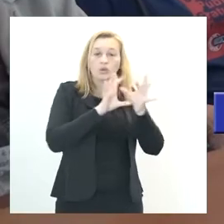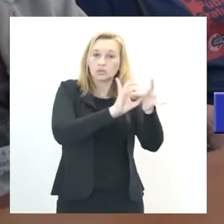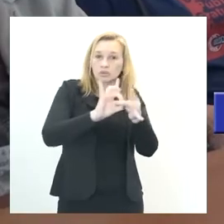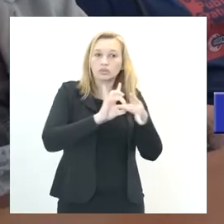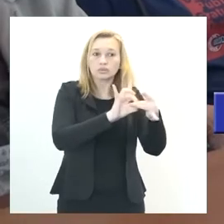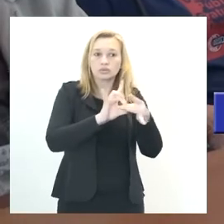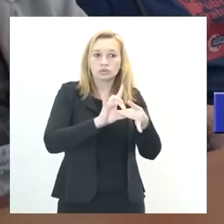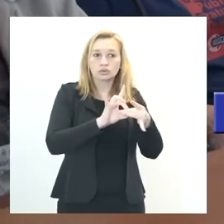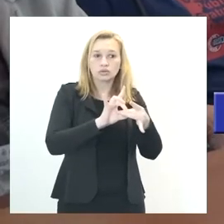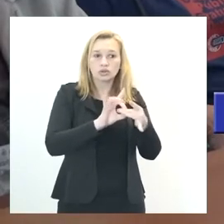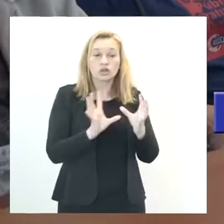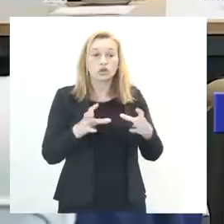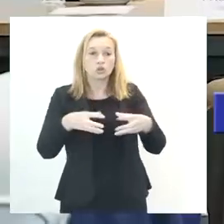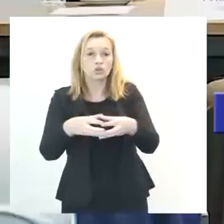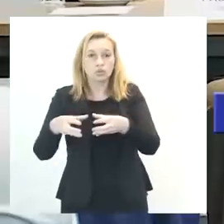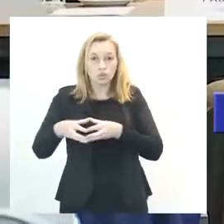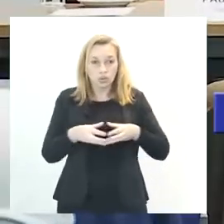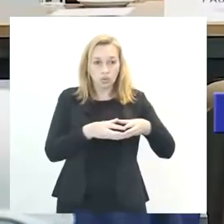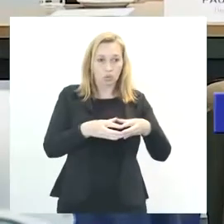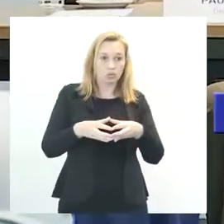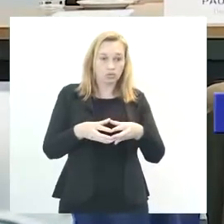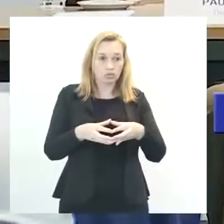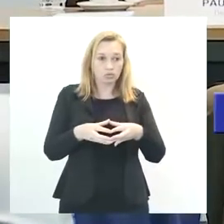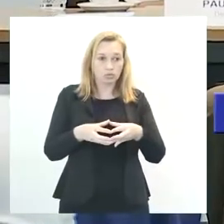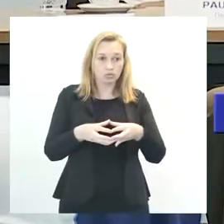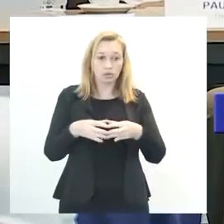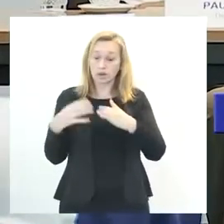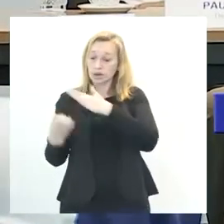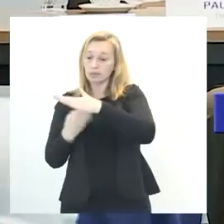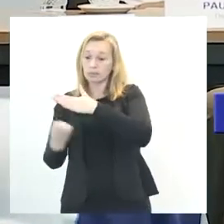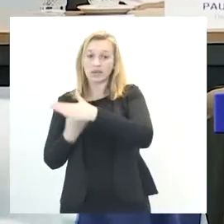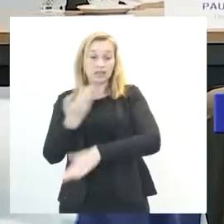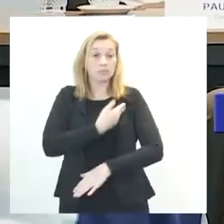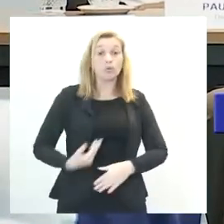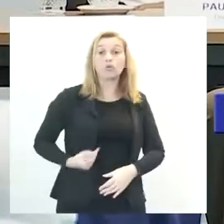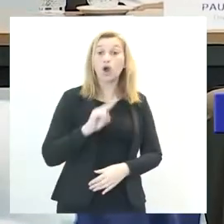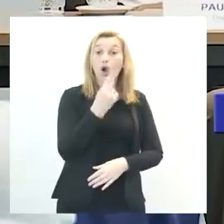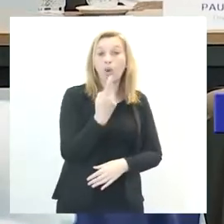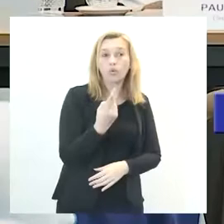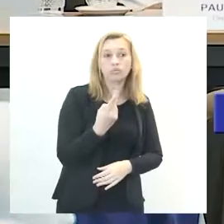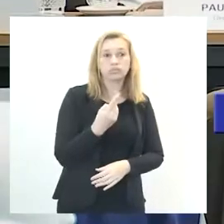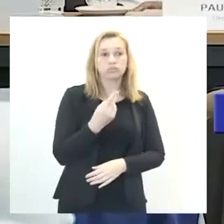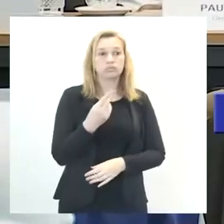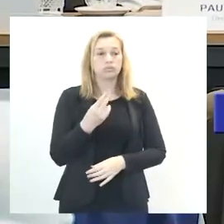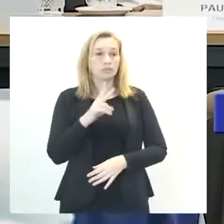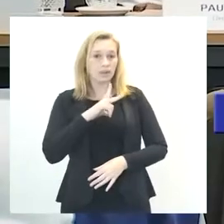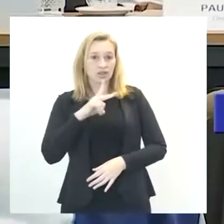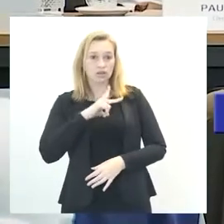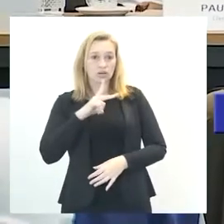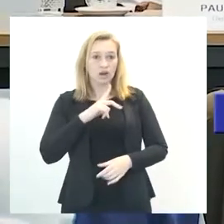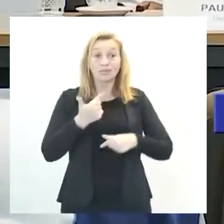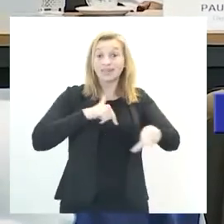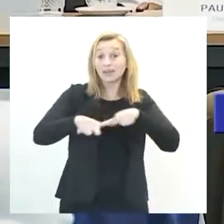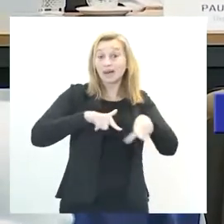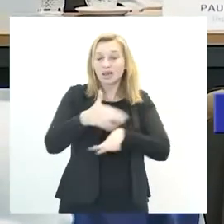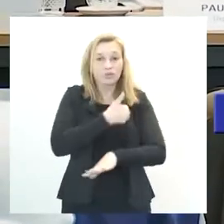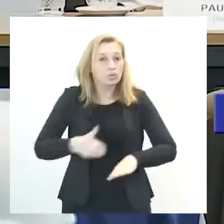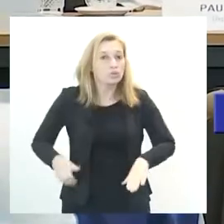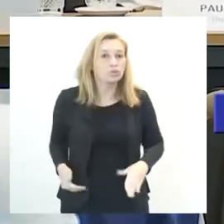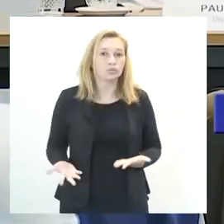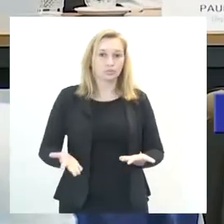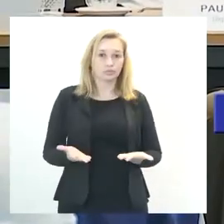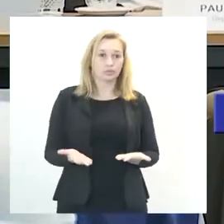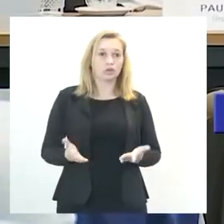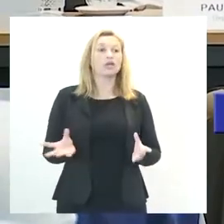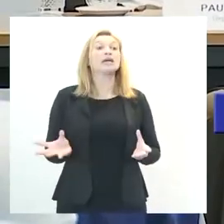com órgãos e entidades públicas e privadas e privados para execução de serviços públicos